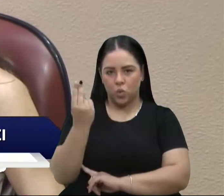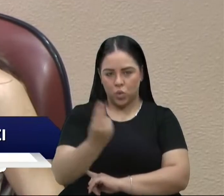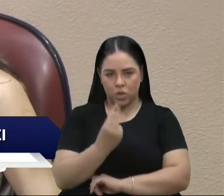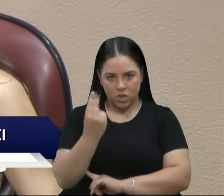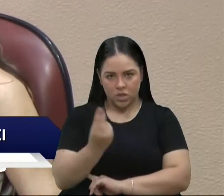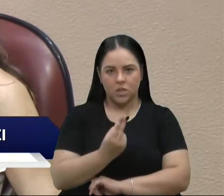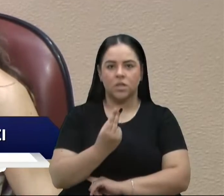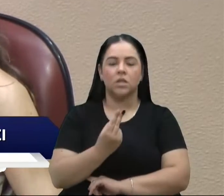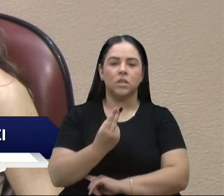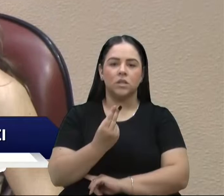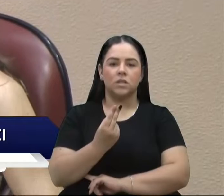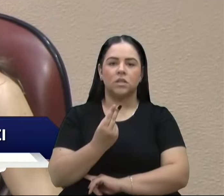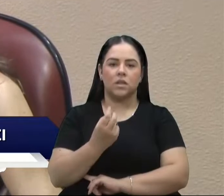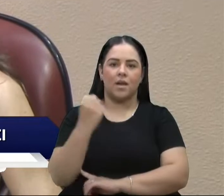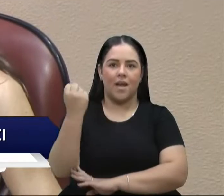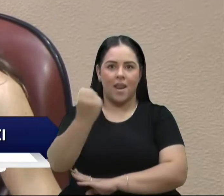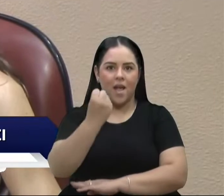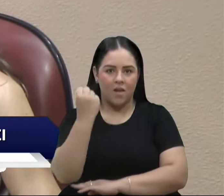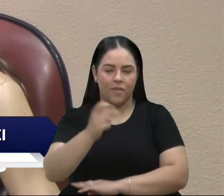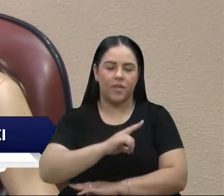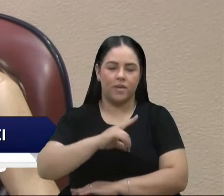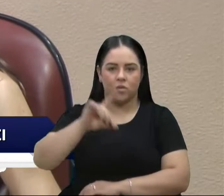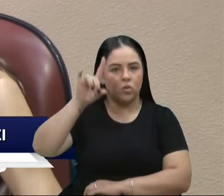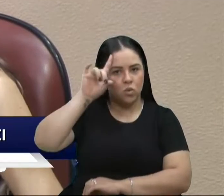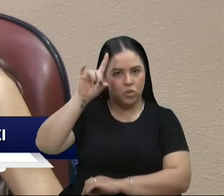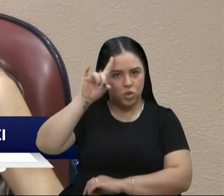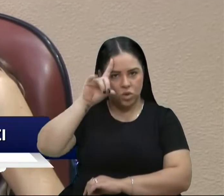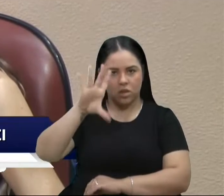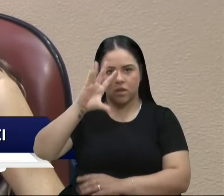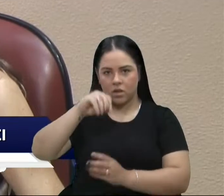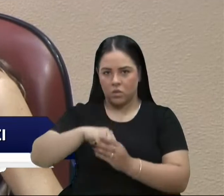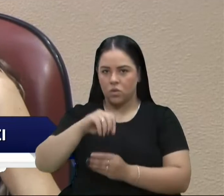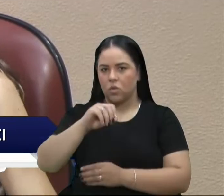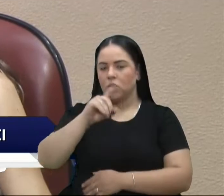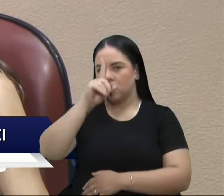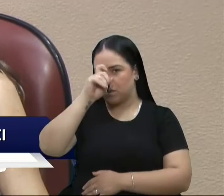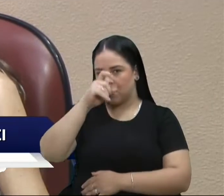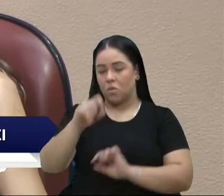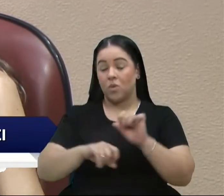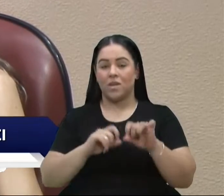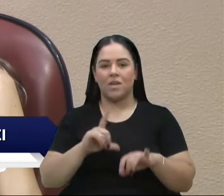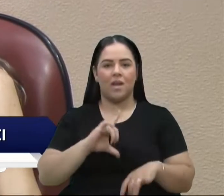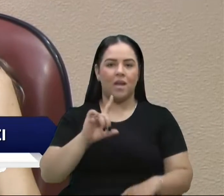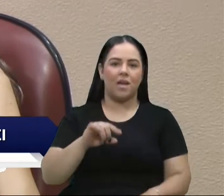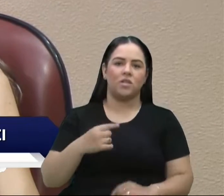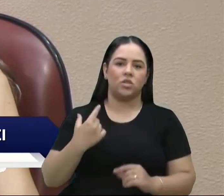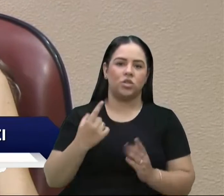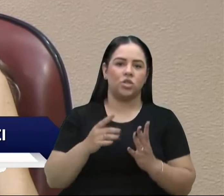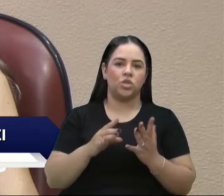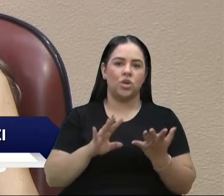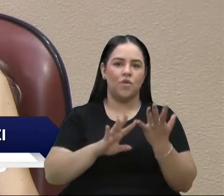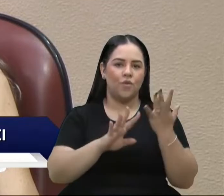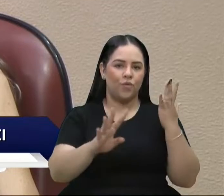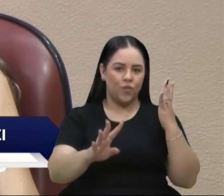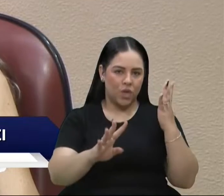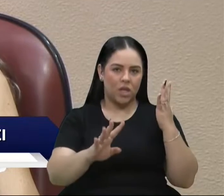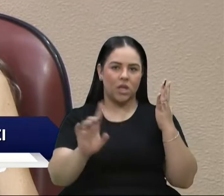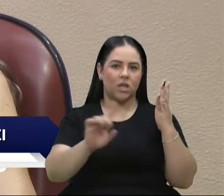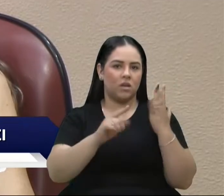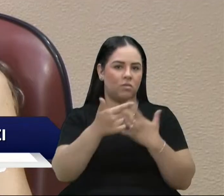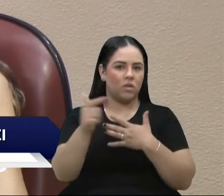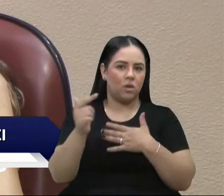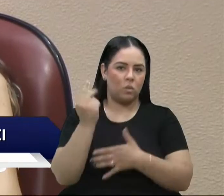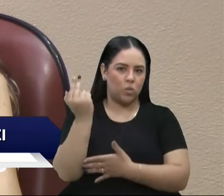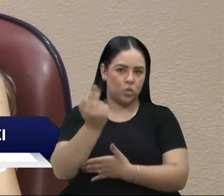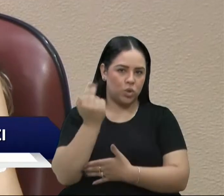são realizadas e entram na rotina do hospital. Então, a colonoscopia que realmente tem uma fila de